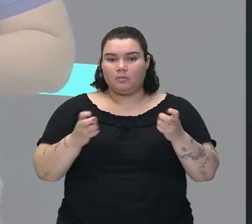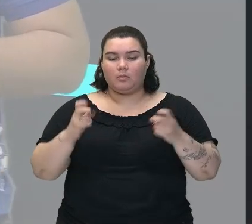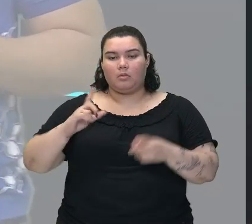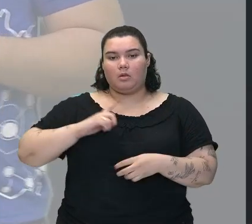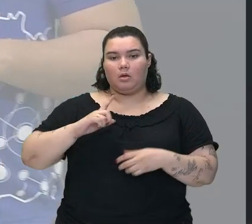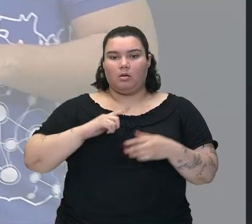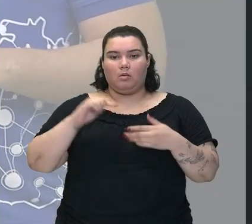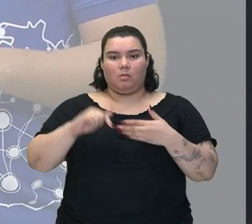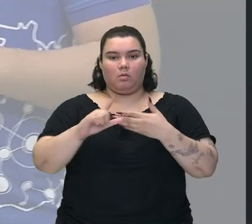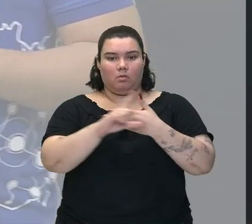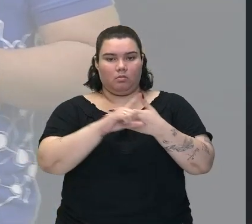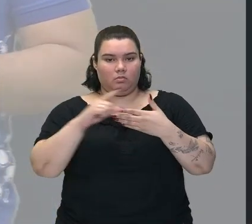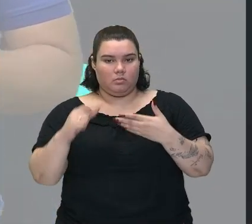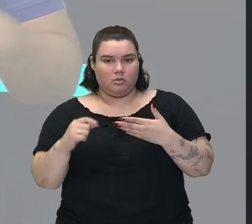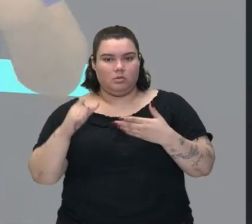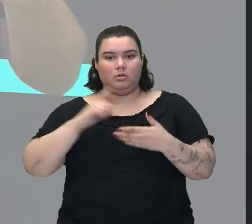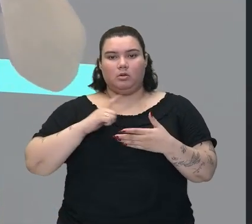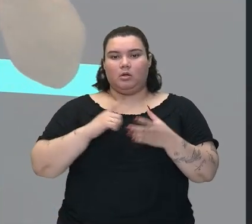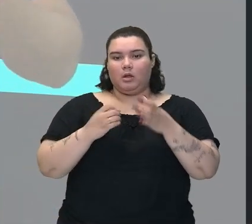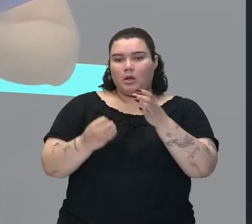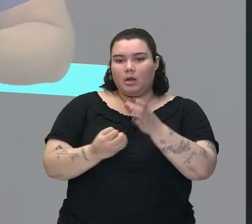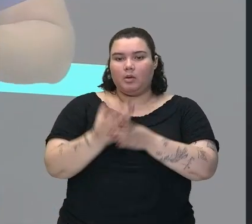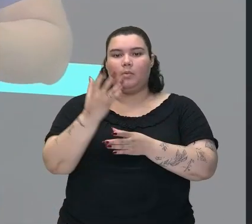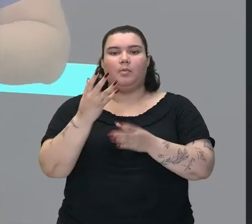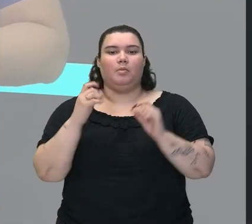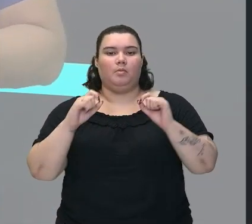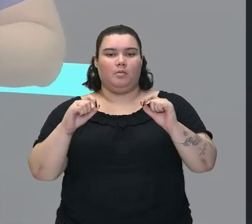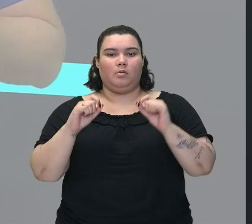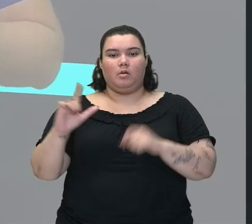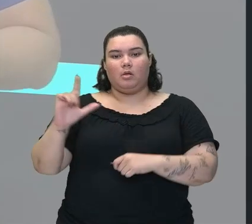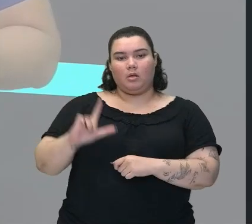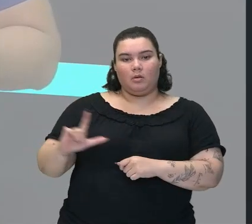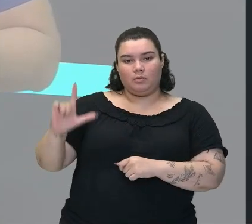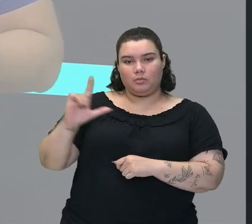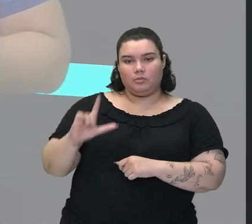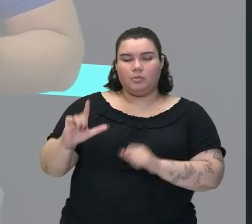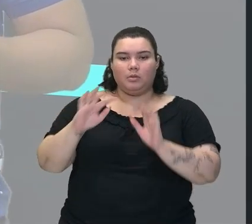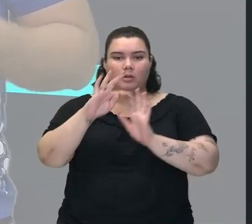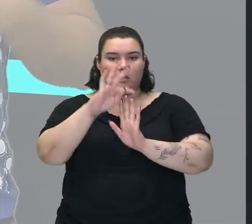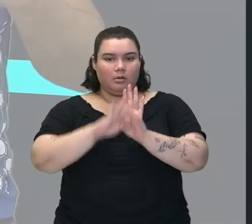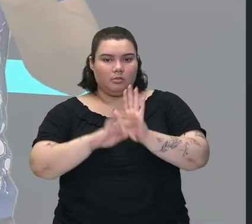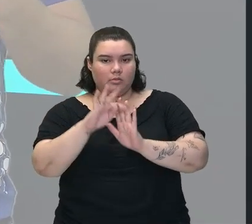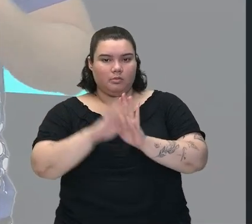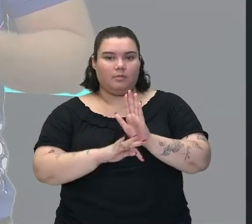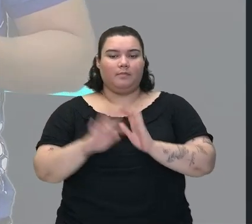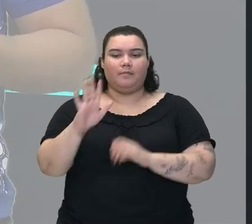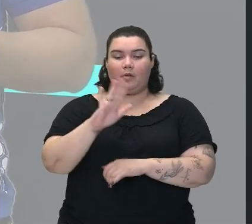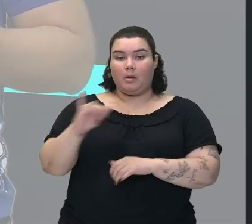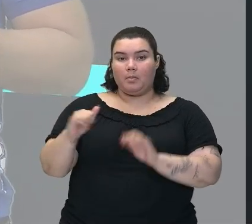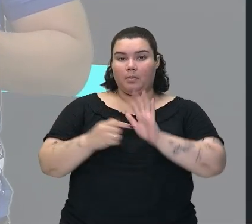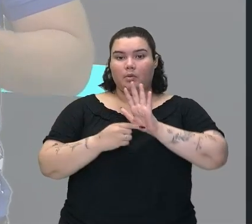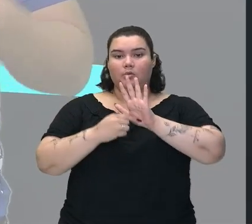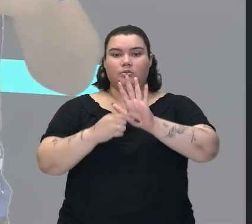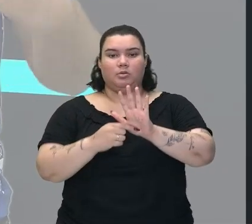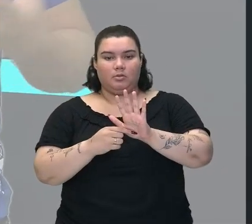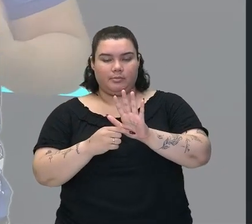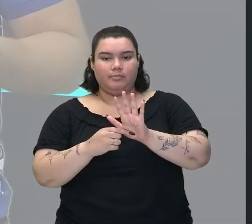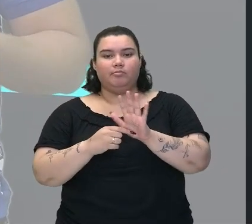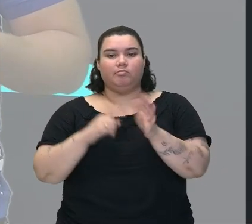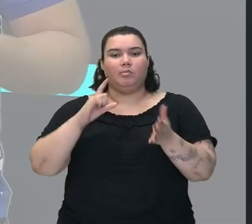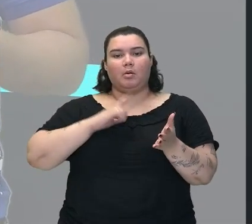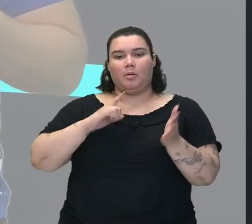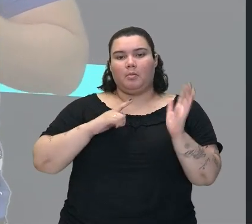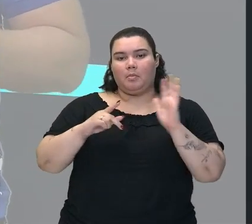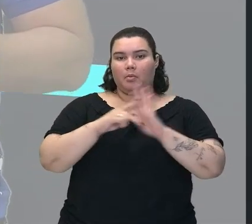este autor aqui produzindo uma literatura, textos que vão evidenciar de